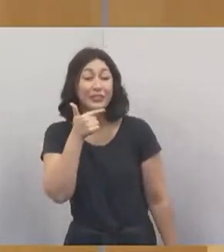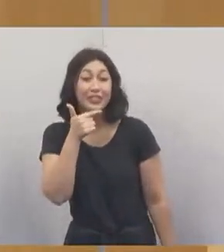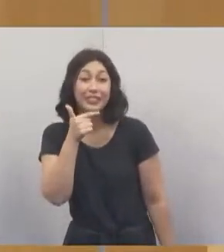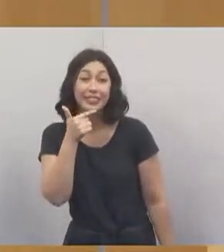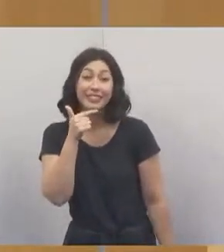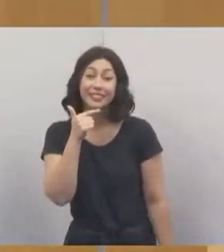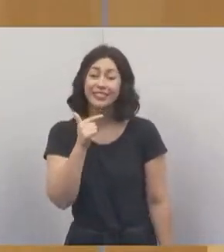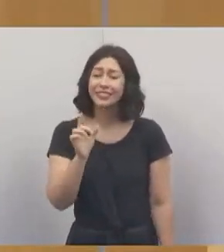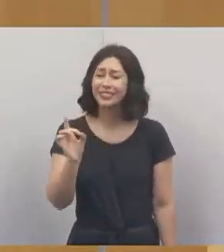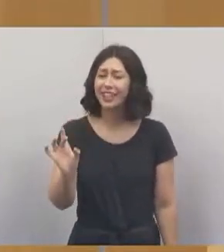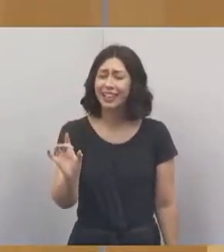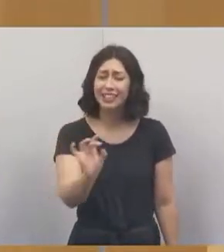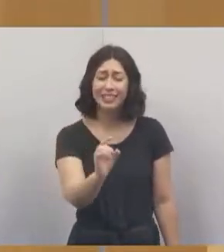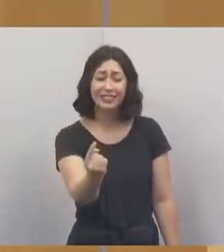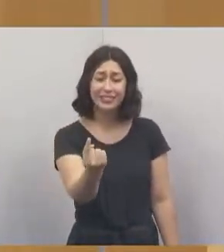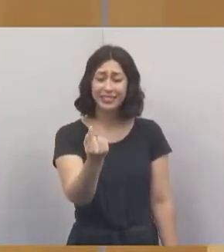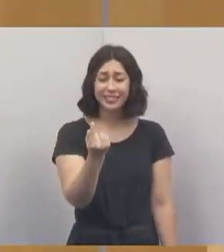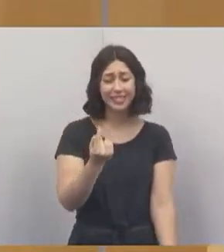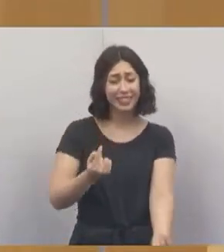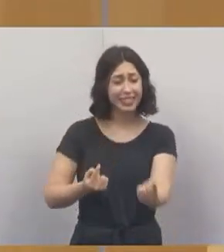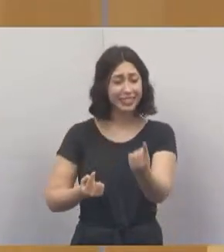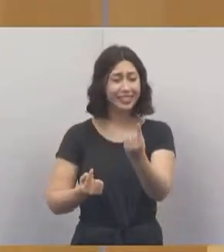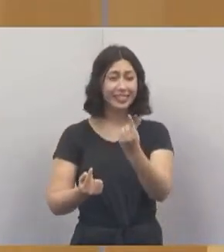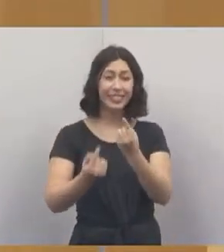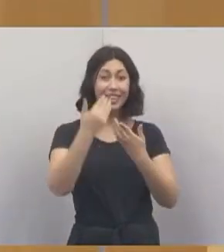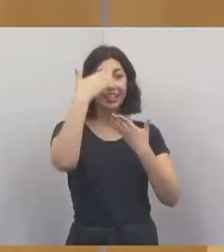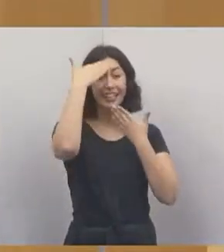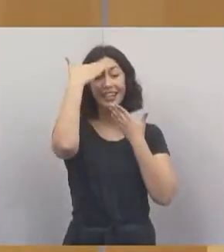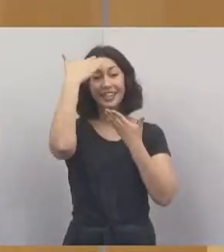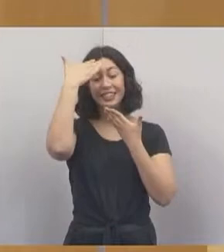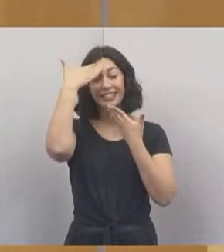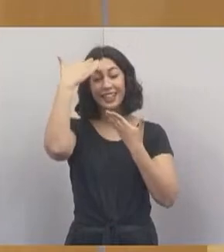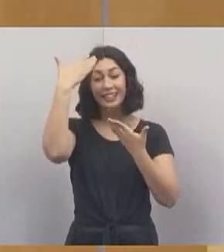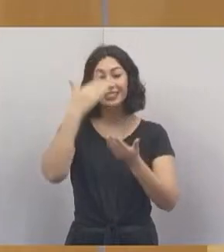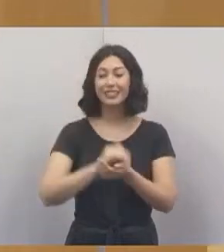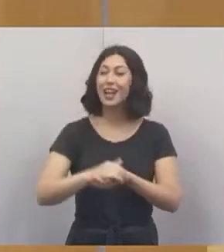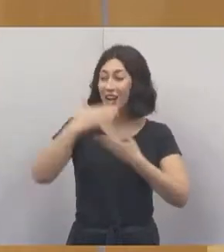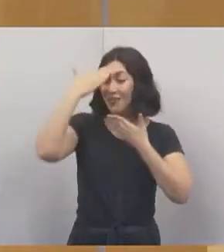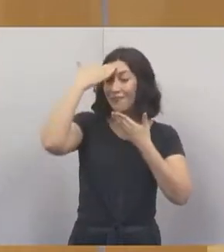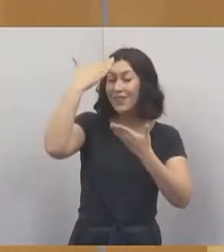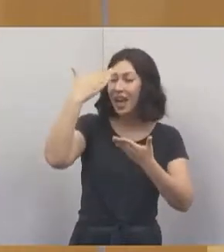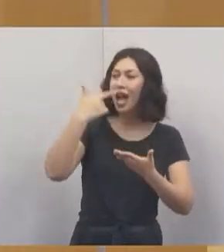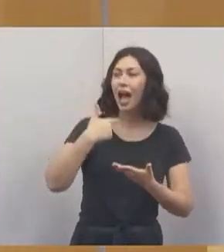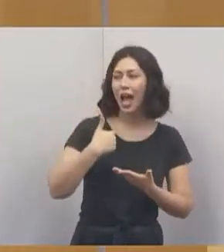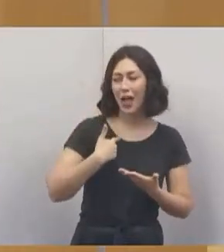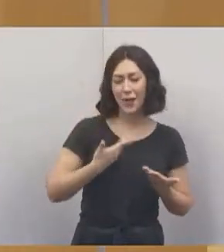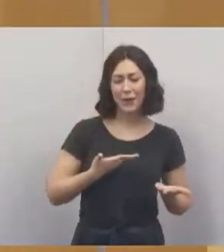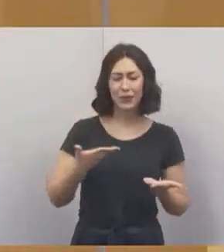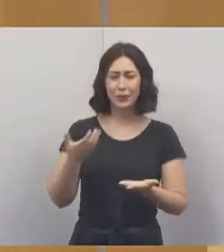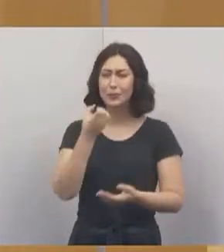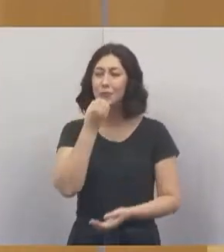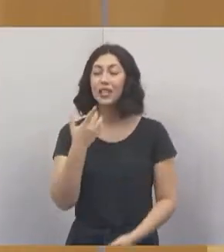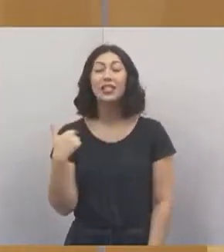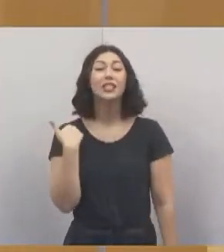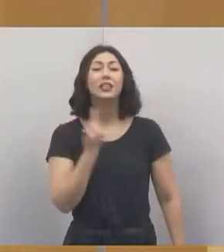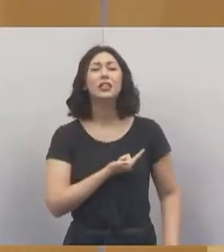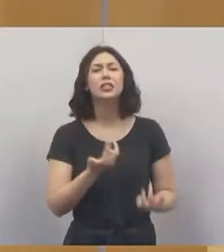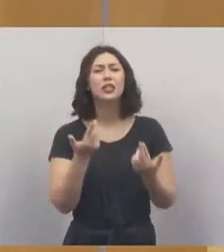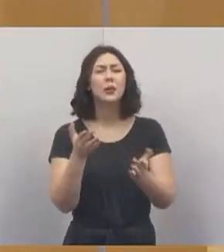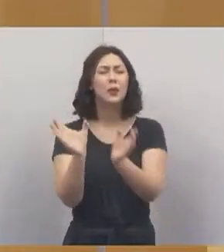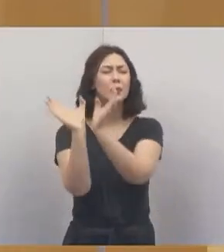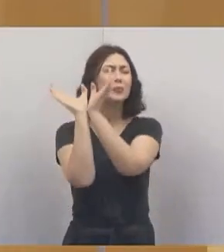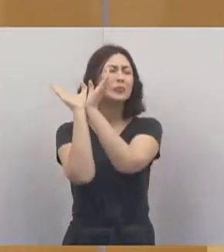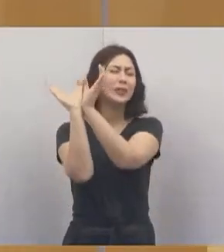sorriso, cada munícipe que entra aqui nos elogia ou agradece na hora que sai. Muito obrigado, fui muito bem tratado. Isso para nós é um